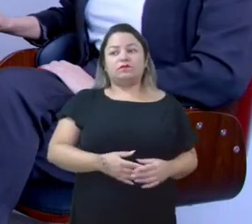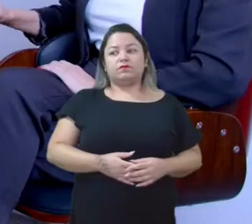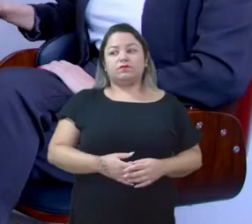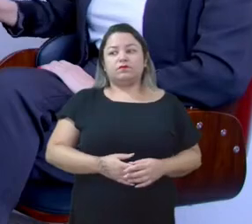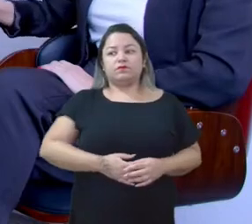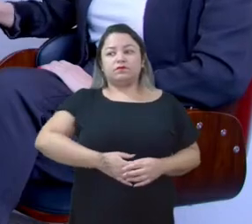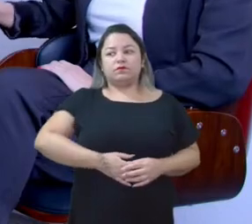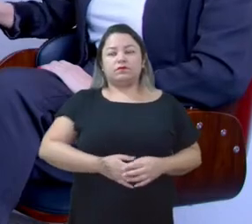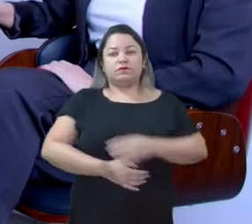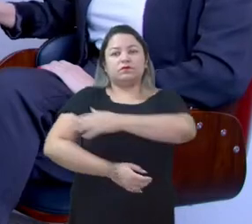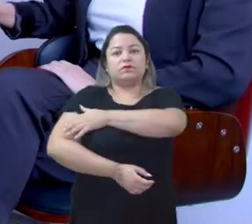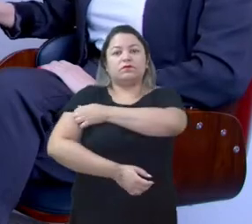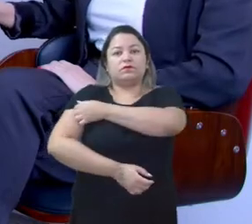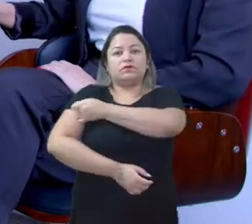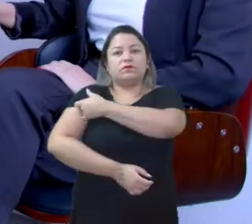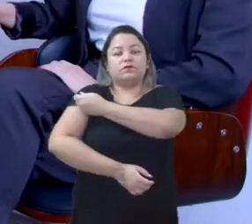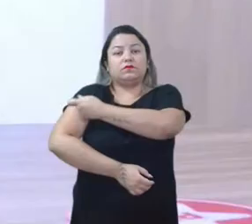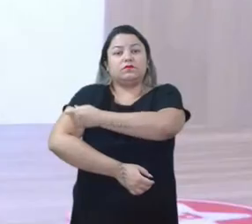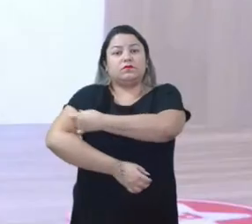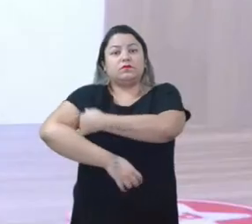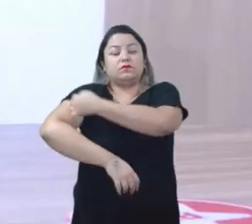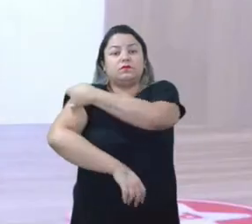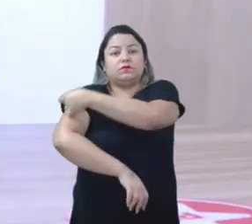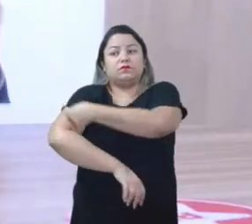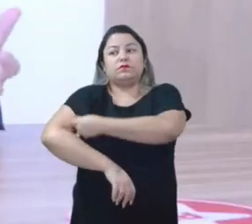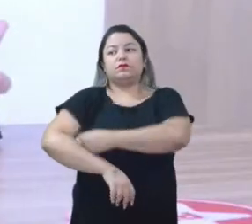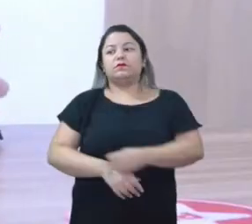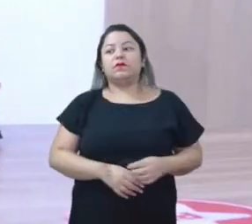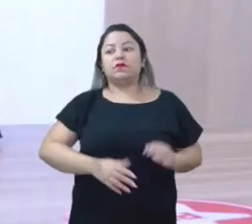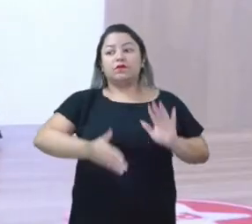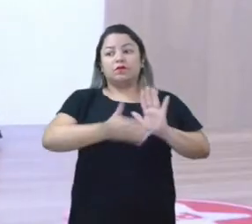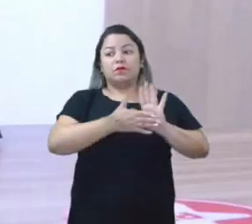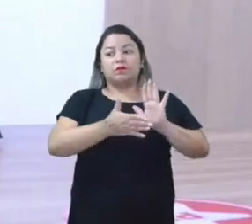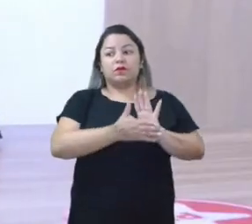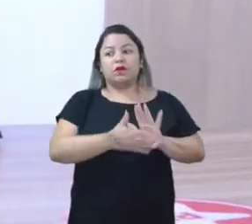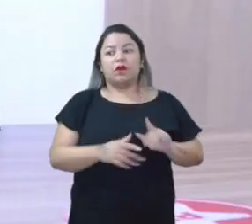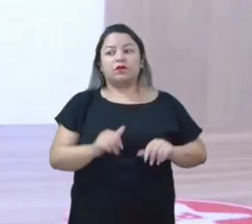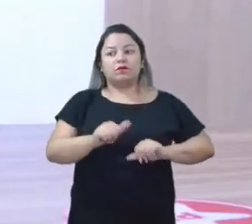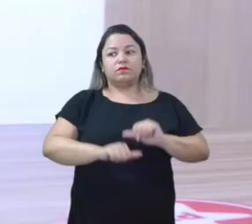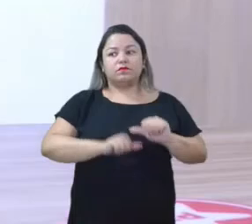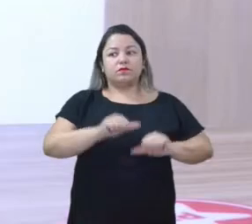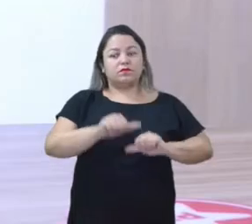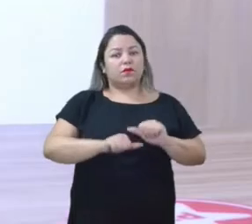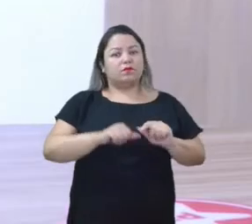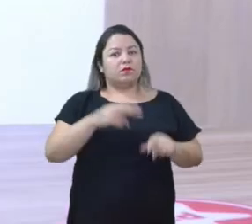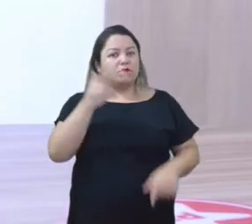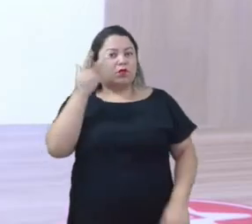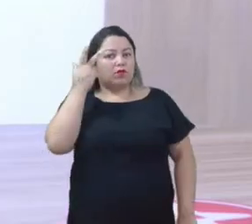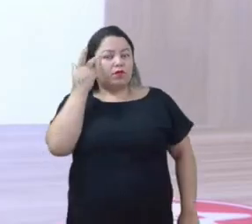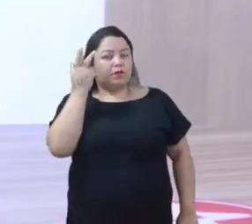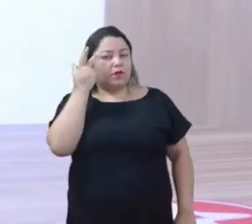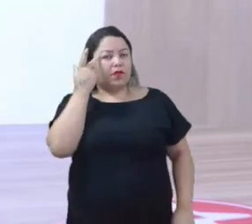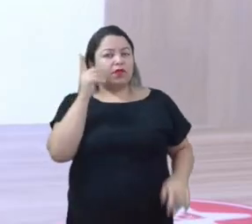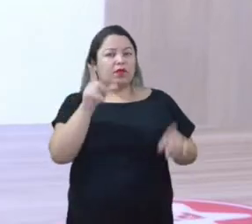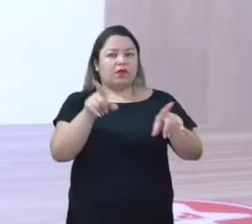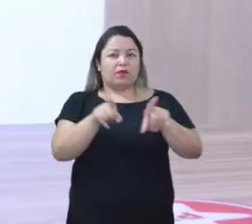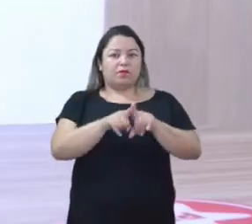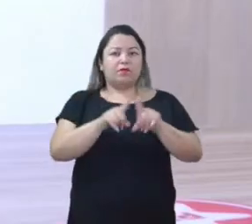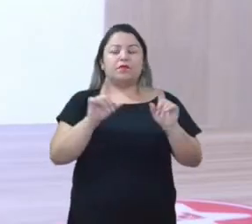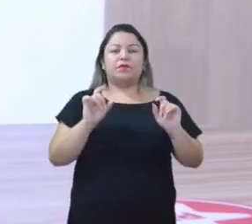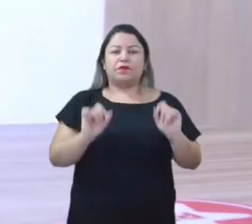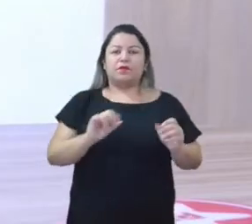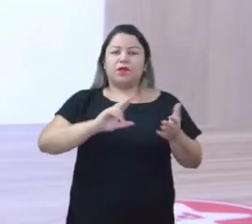emenda constitucional, ela se torna muito natural a partir do momento que ela